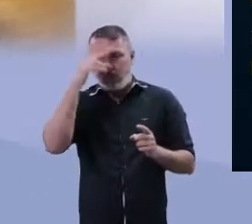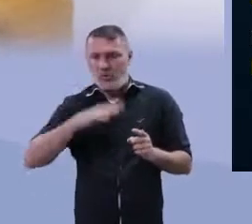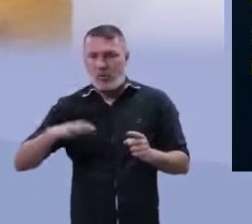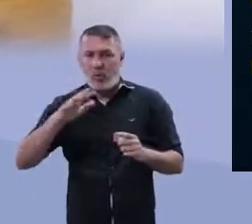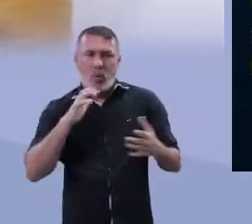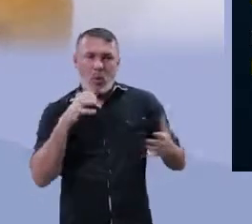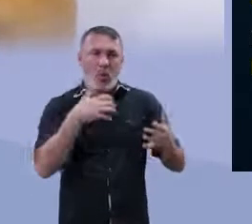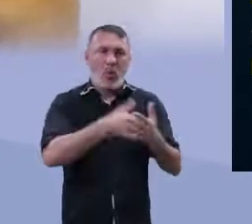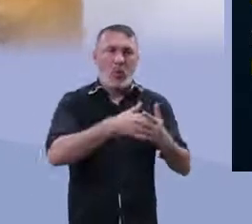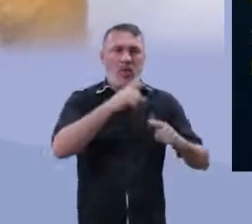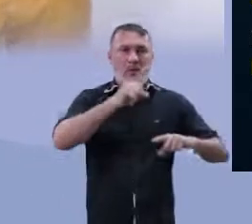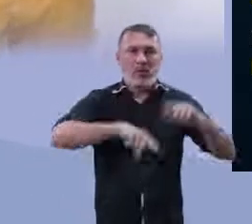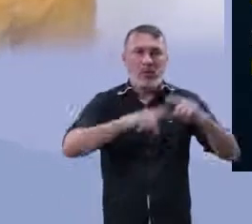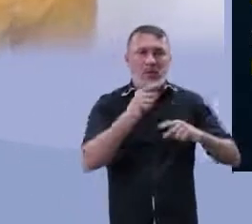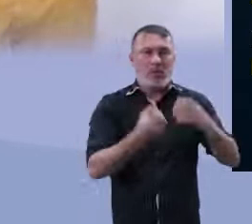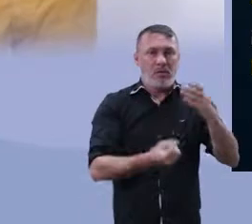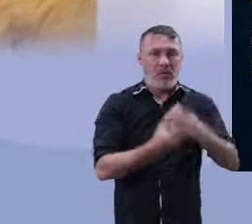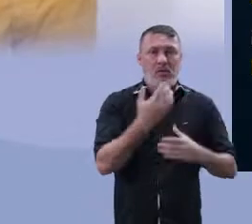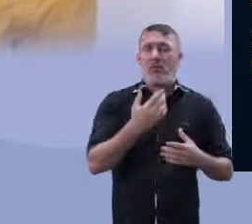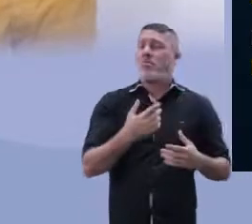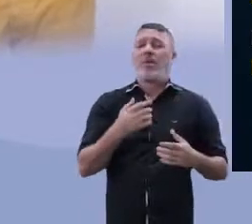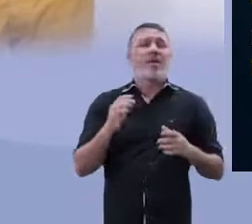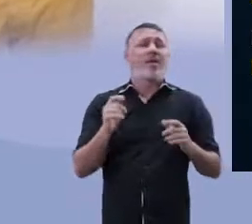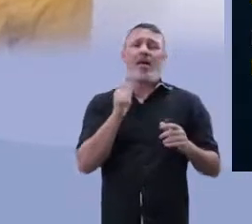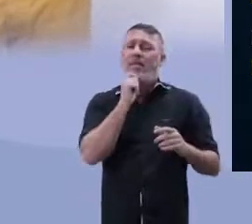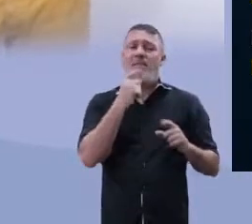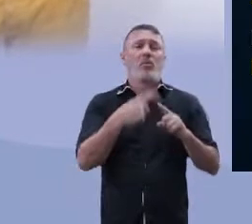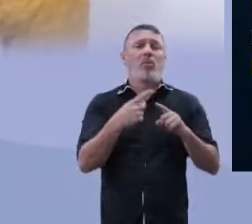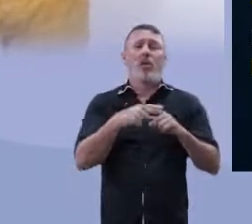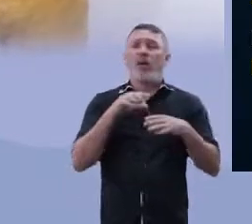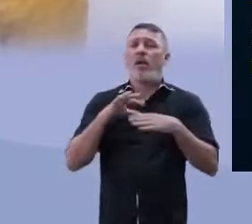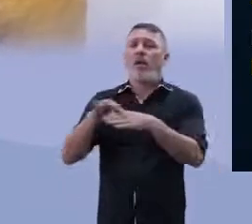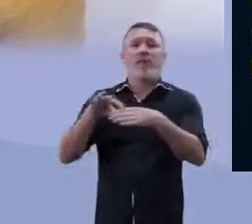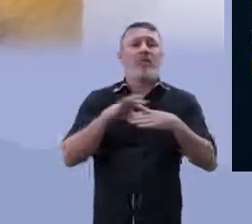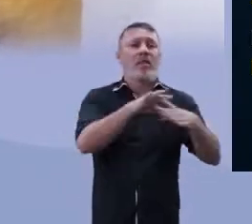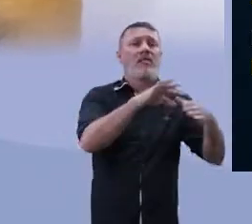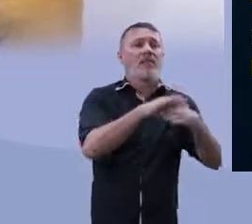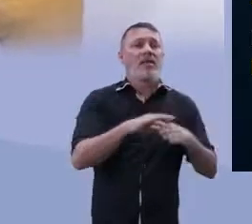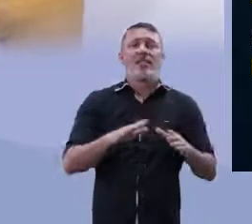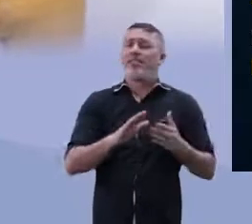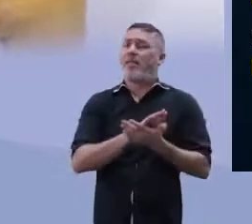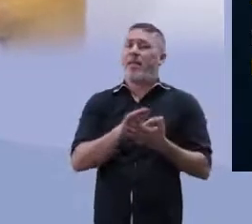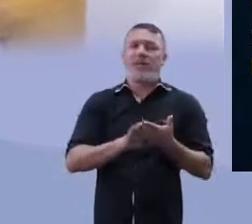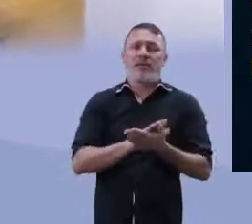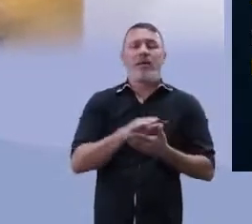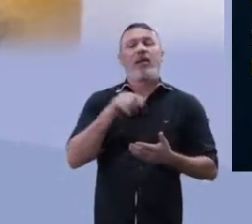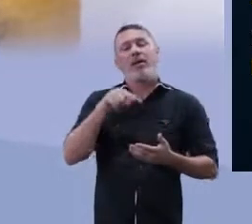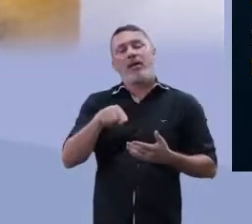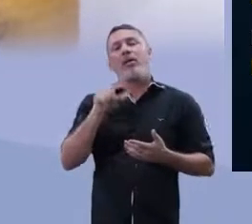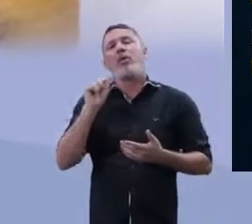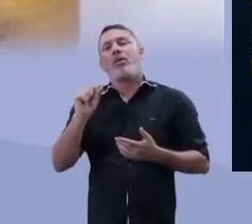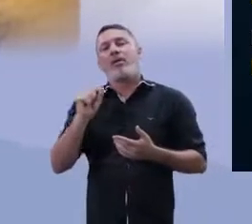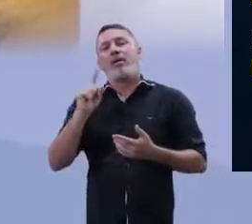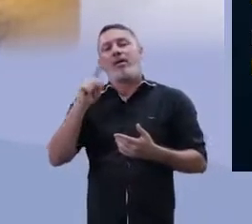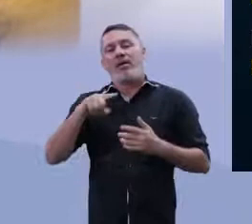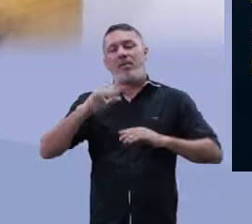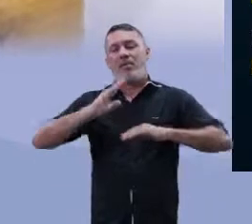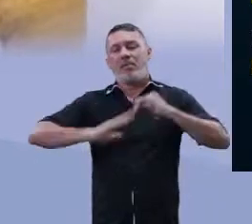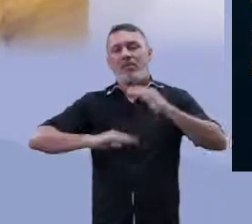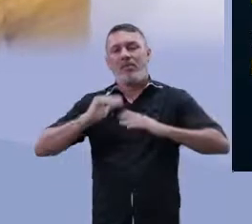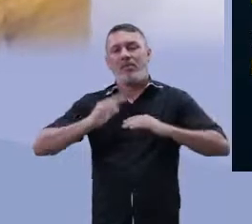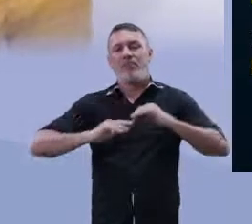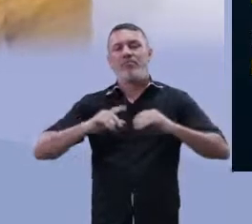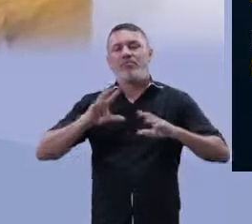e a produção? Não, porque ainda não havia meio de transporte. Então, quando nós falamos nesse contexto, a gente está falando de uma produção, né, que